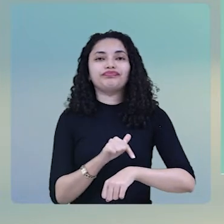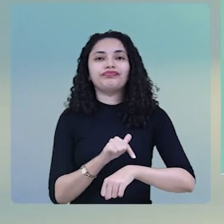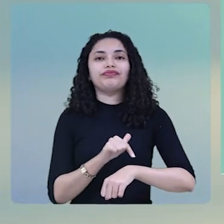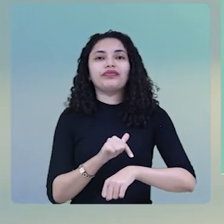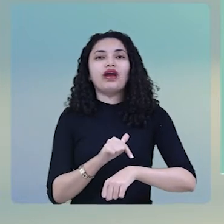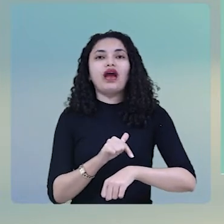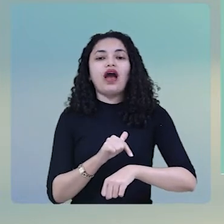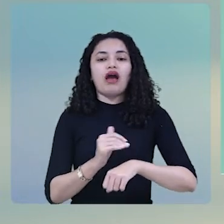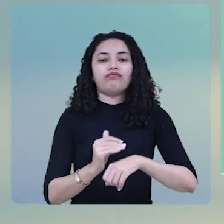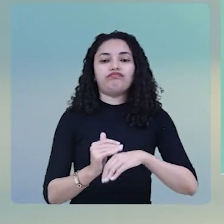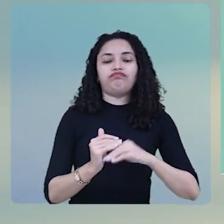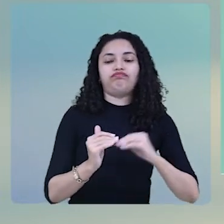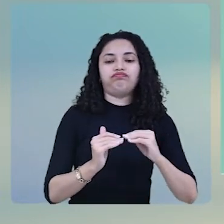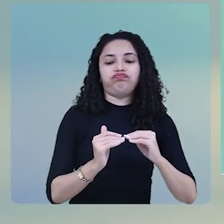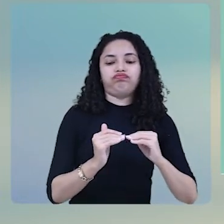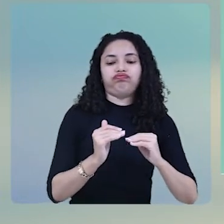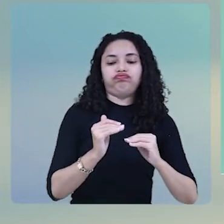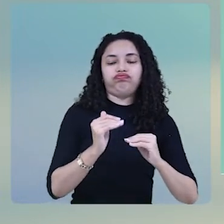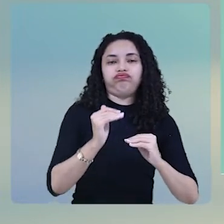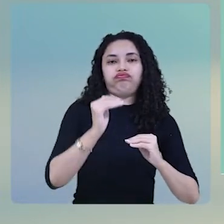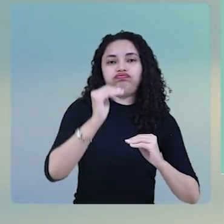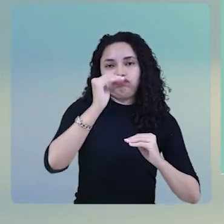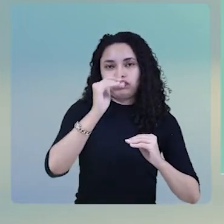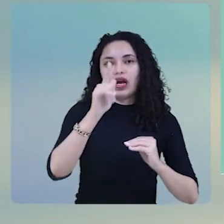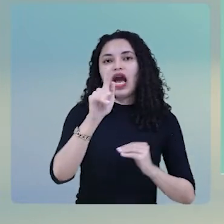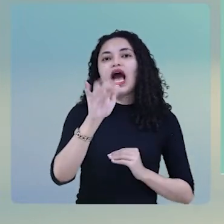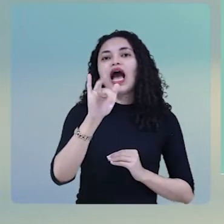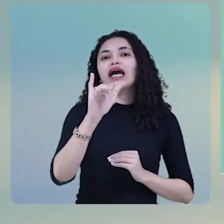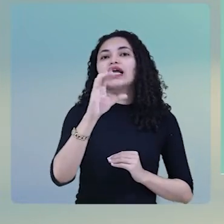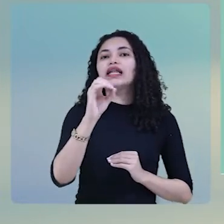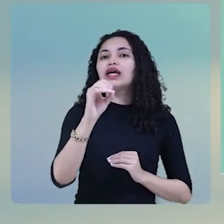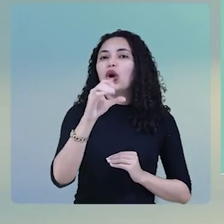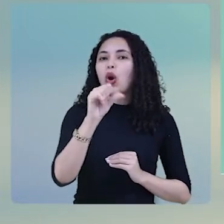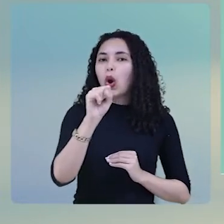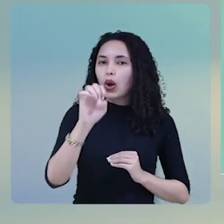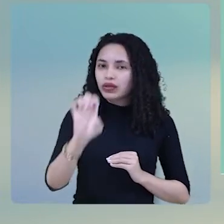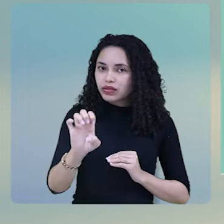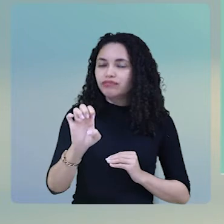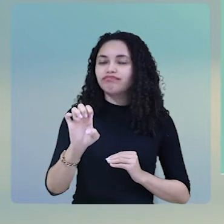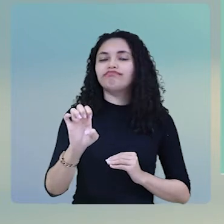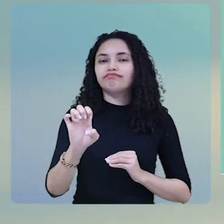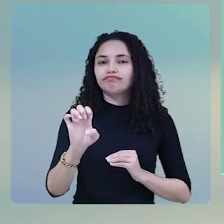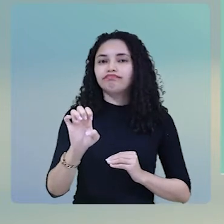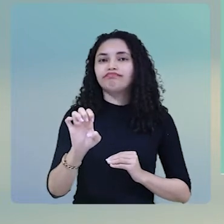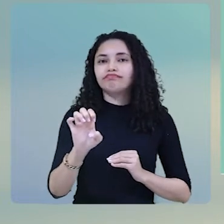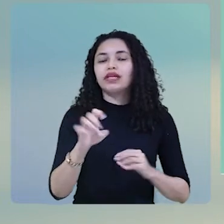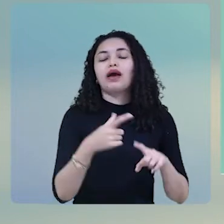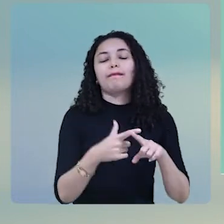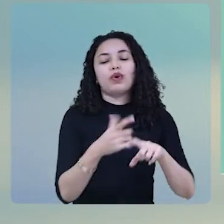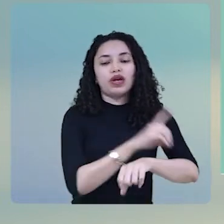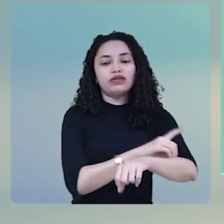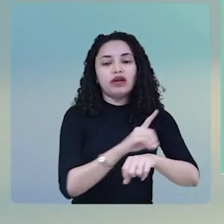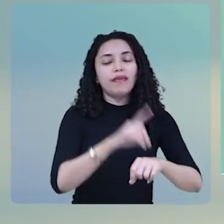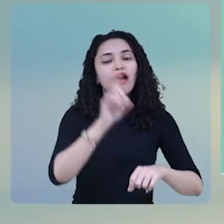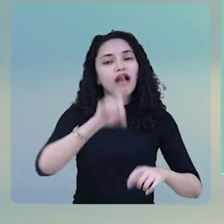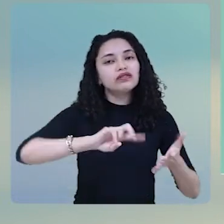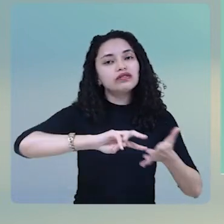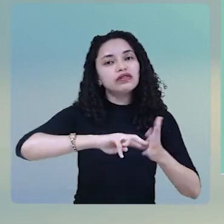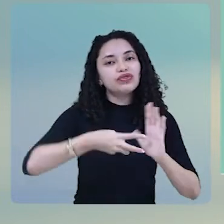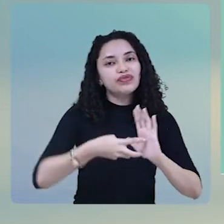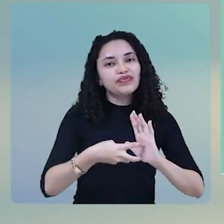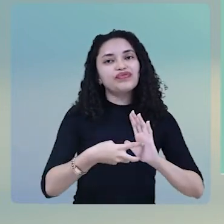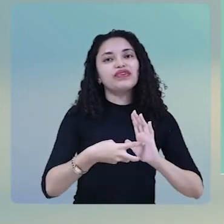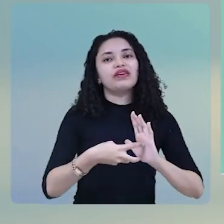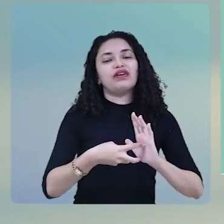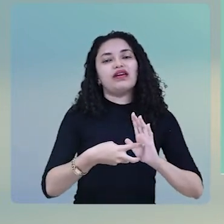a minha tolerância à glicose, porque a diabetes é a intolerância à glicose,